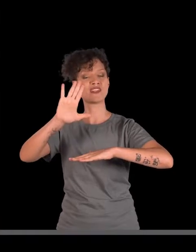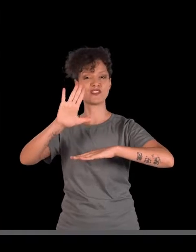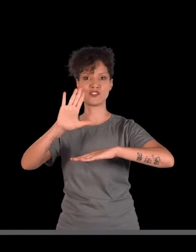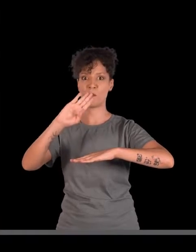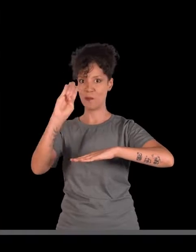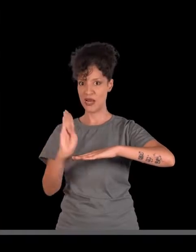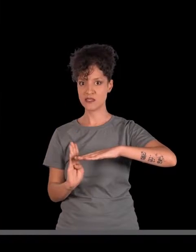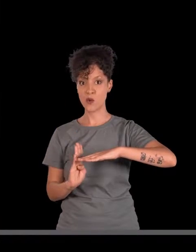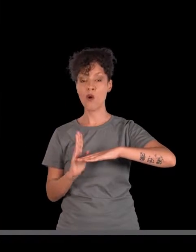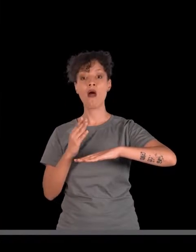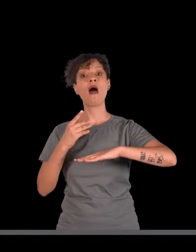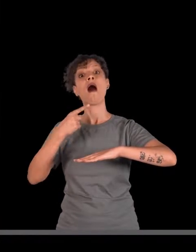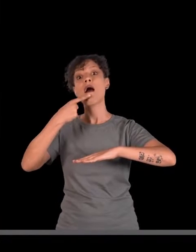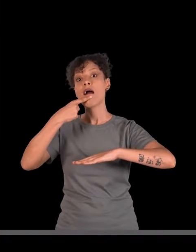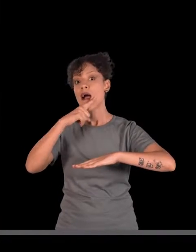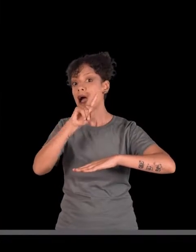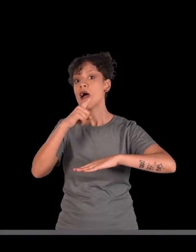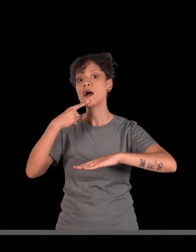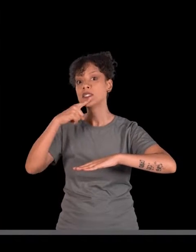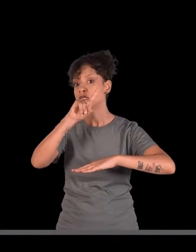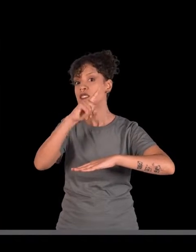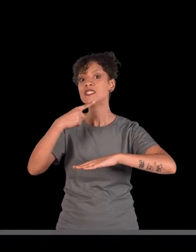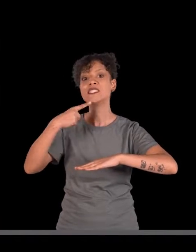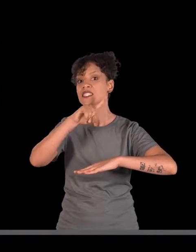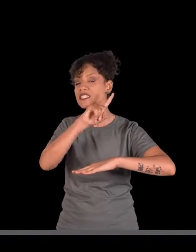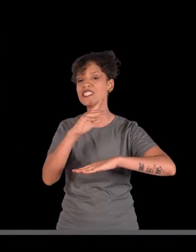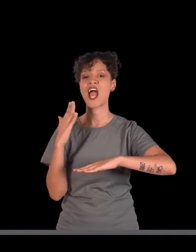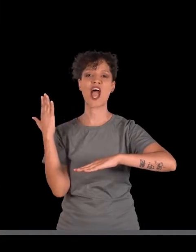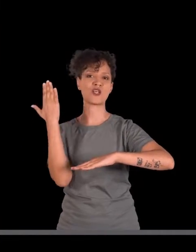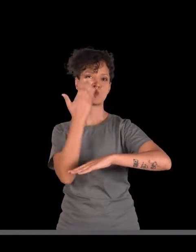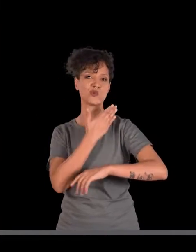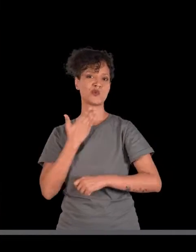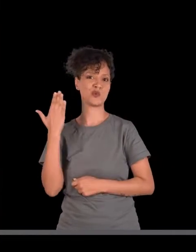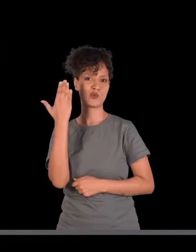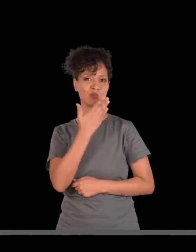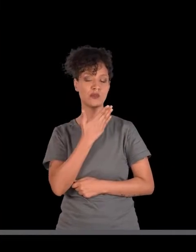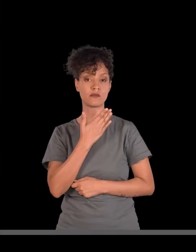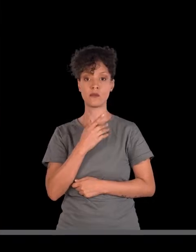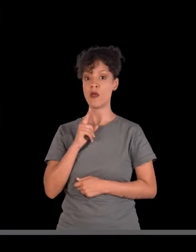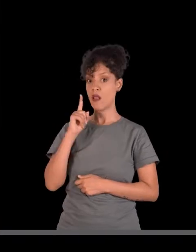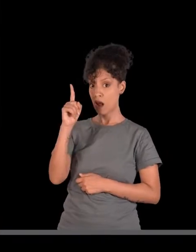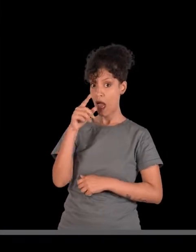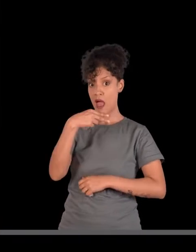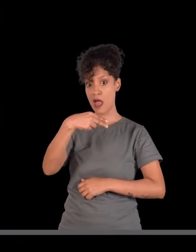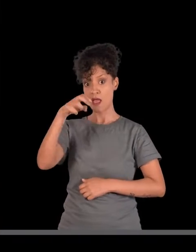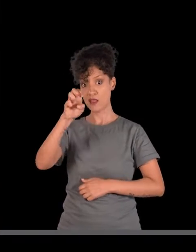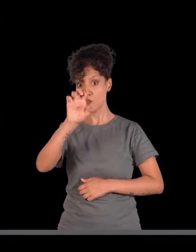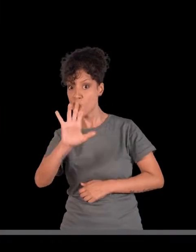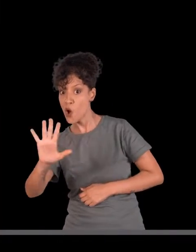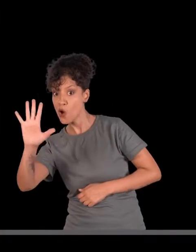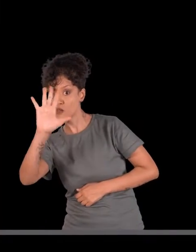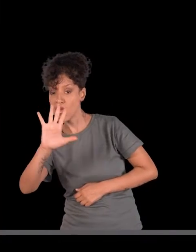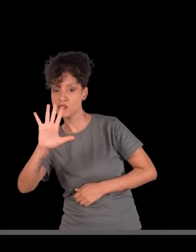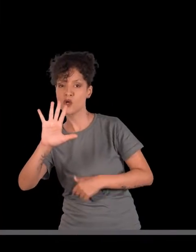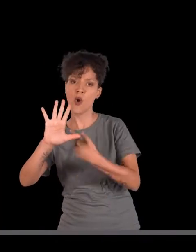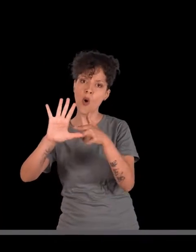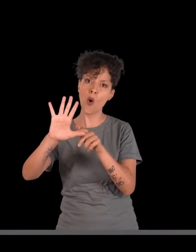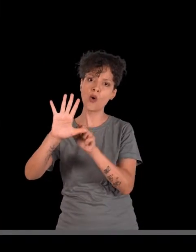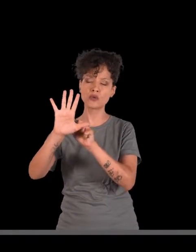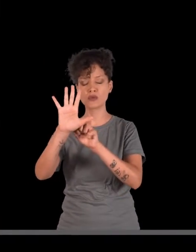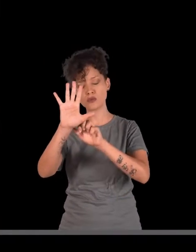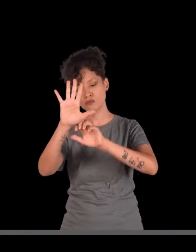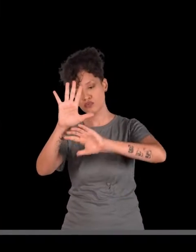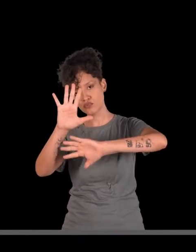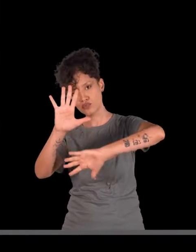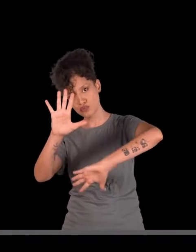nordestino brasileiro, a cana-de-açúcar. A cana-de-açúcar, não só no Nordeste, mas depois ela vai se expandir para